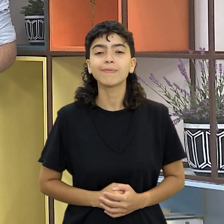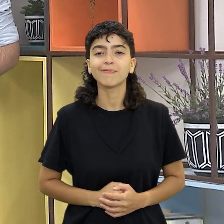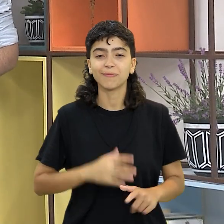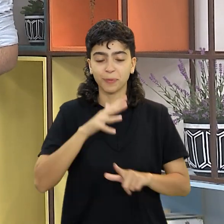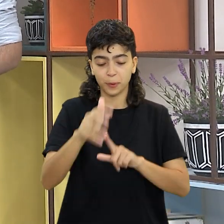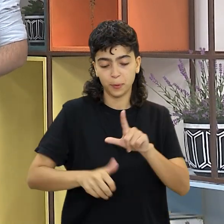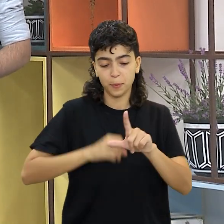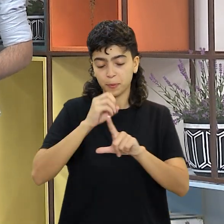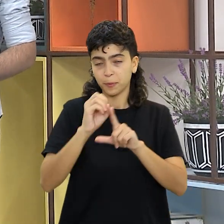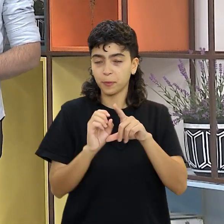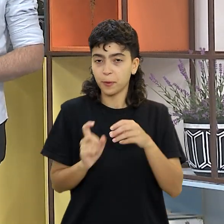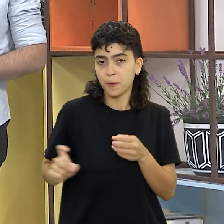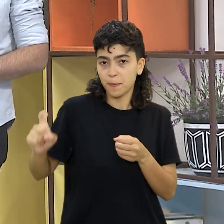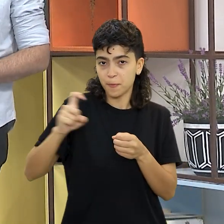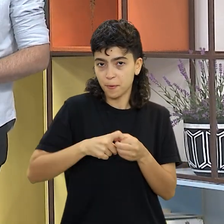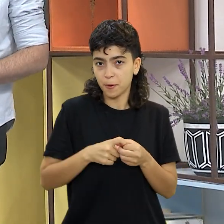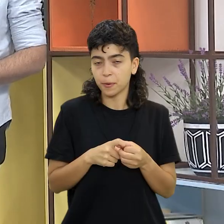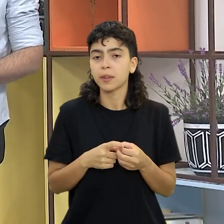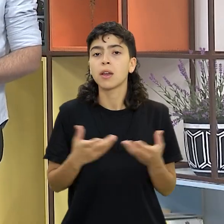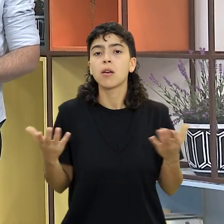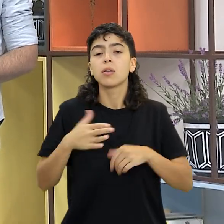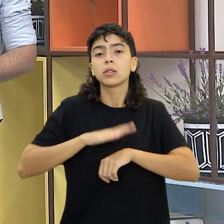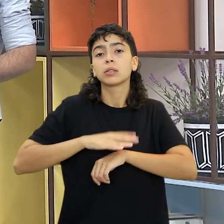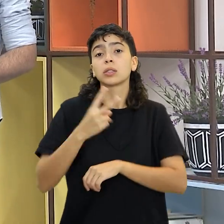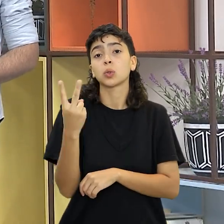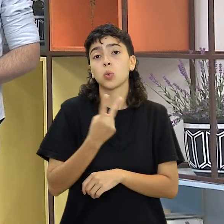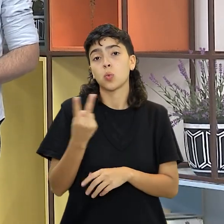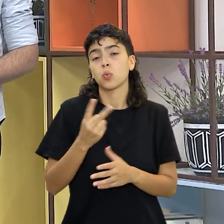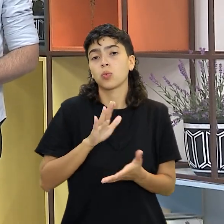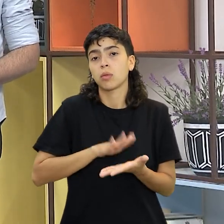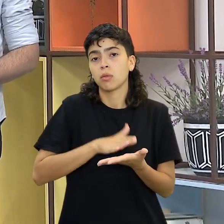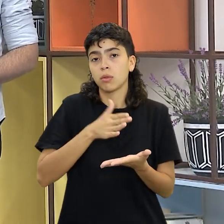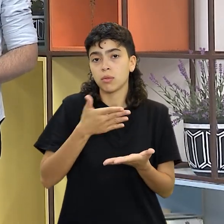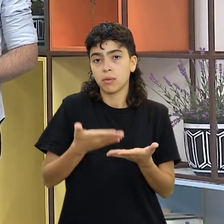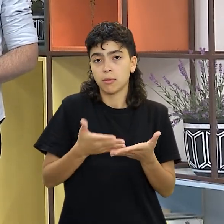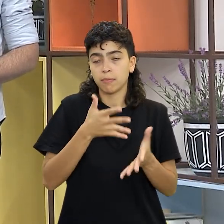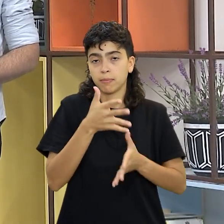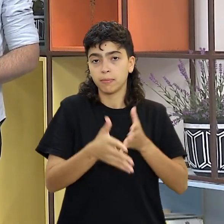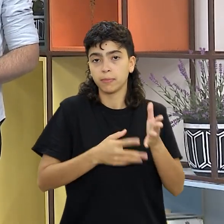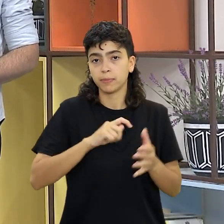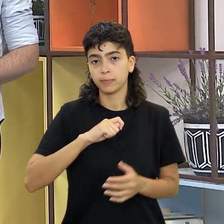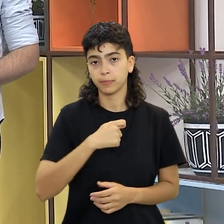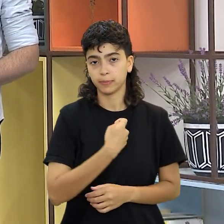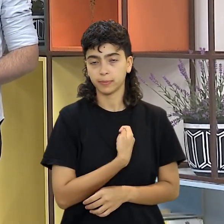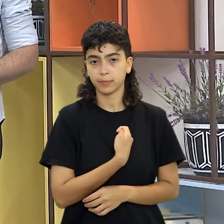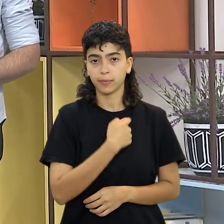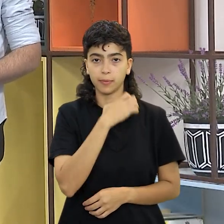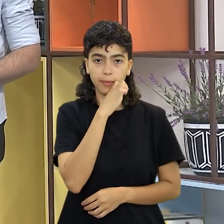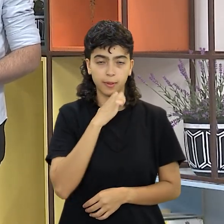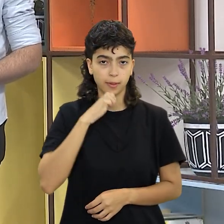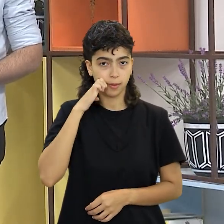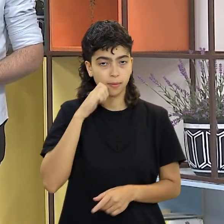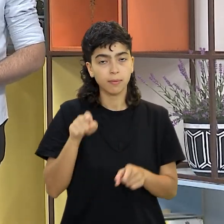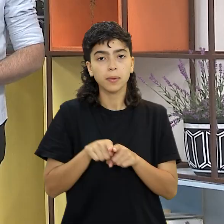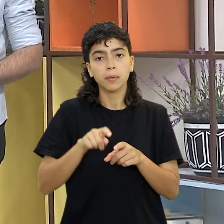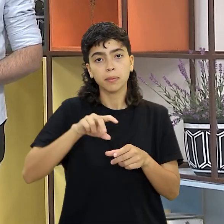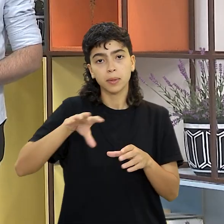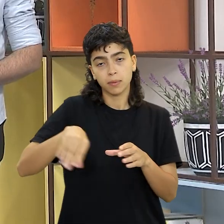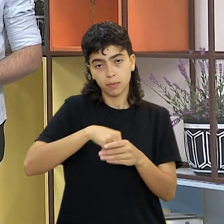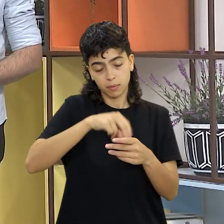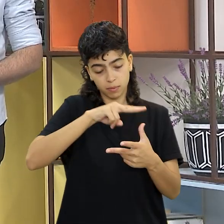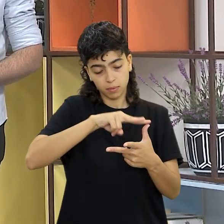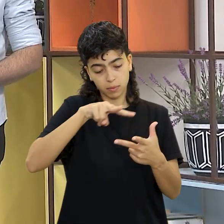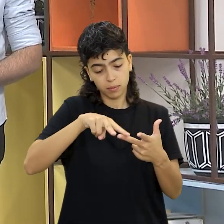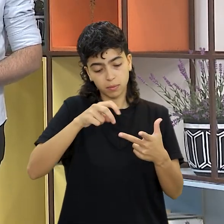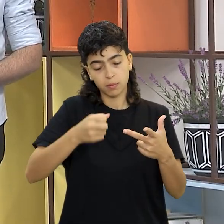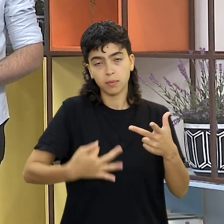Muito bem, o Mundo UFG já está de volta e nesse segundo bloco, a nossa intérprete de Libras é a Ellen Itacarambi, também